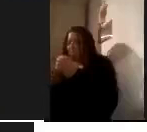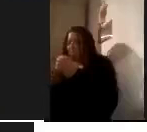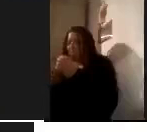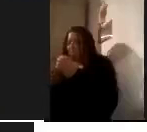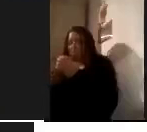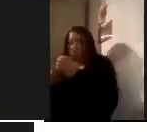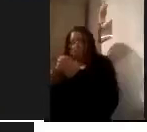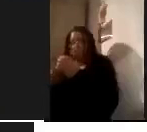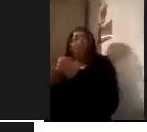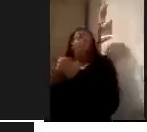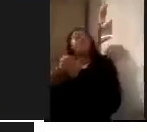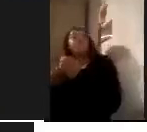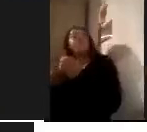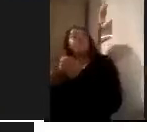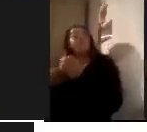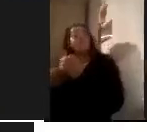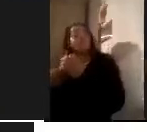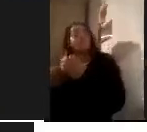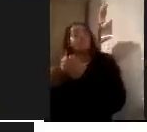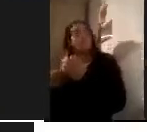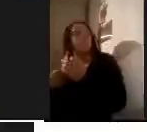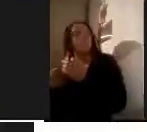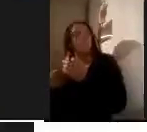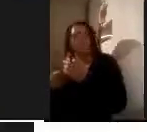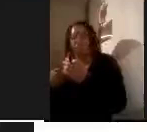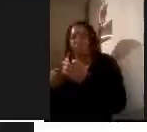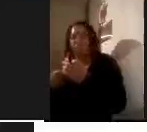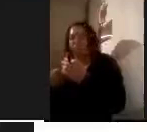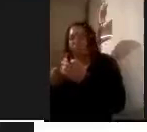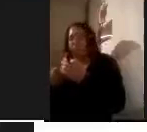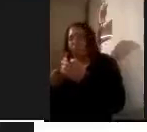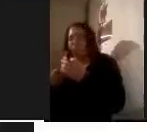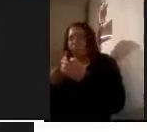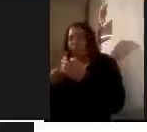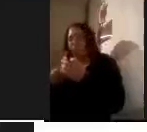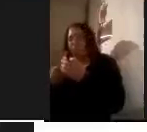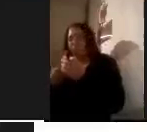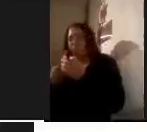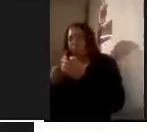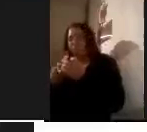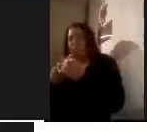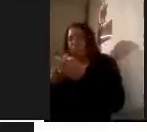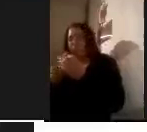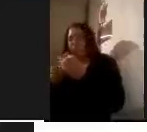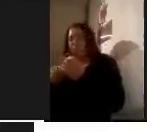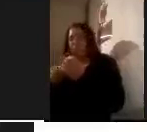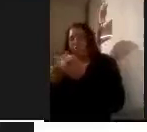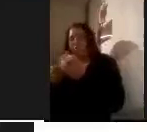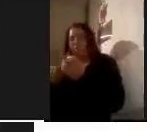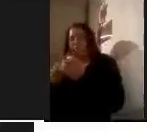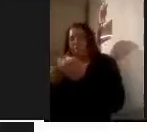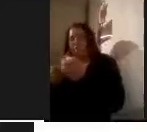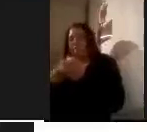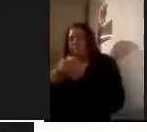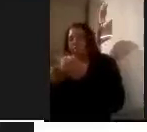copinho ou com a aconteceu, sonda. aconteceu exatamente isso com uma das gêmeas das minhas pequenas. Uhum, Ela nasceu muito pequenininha,